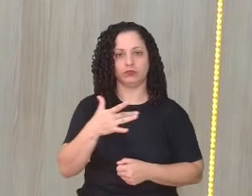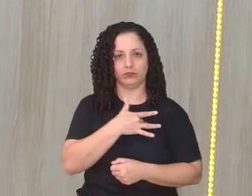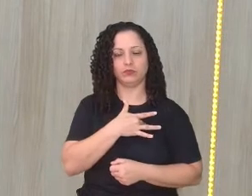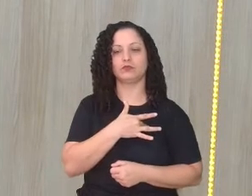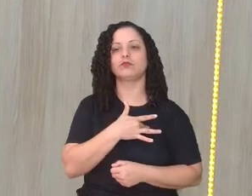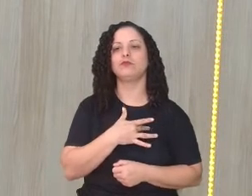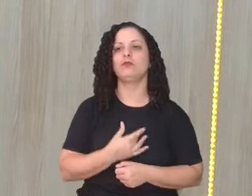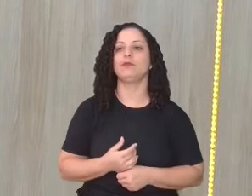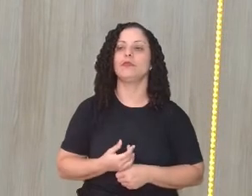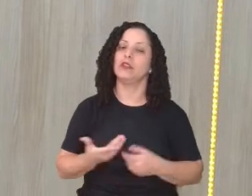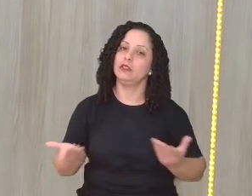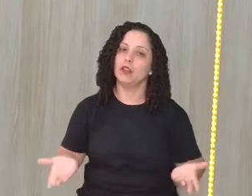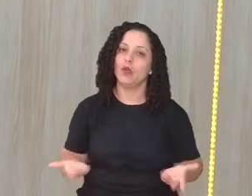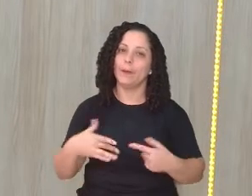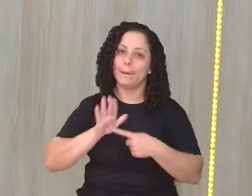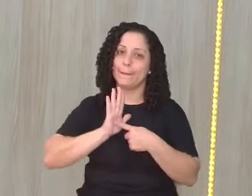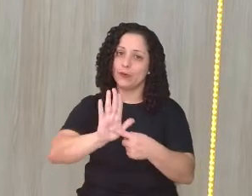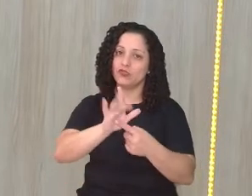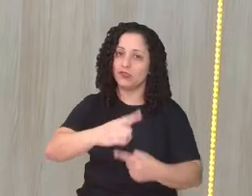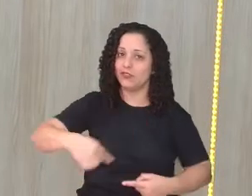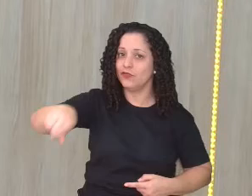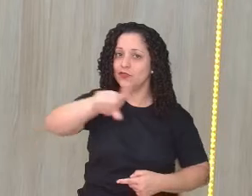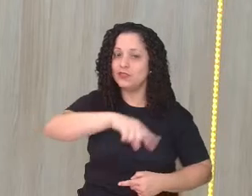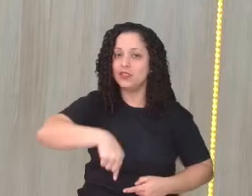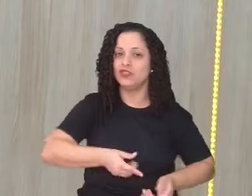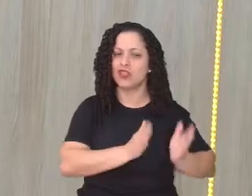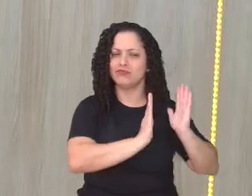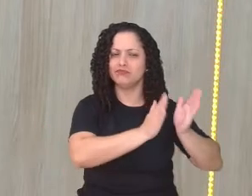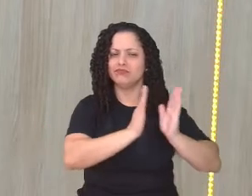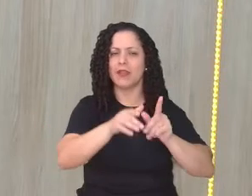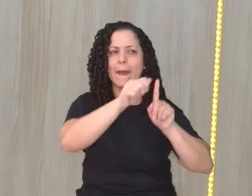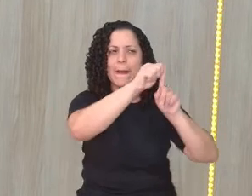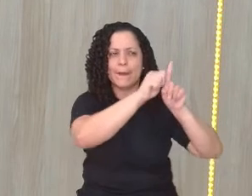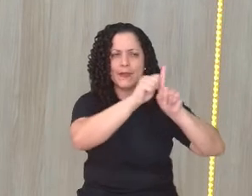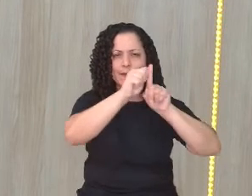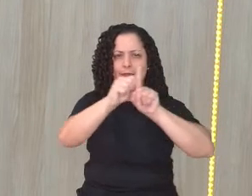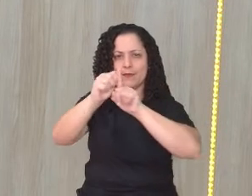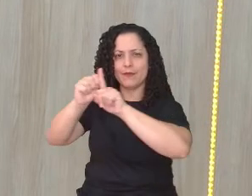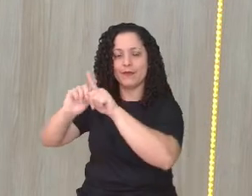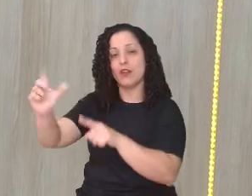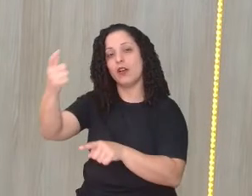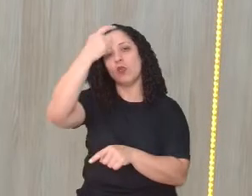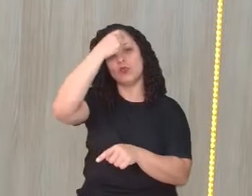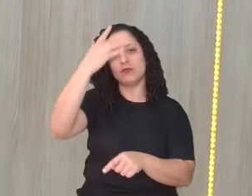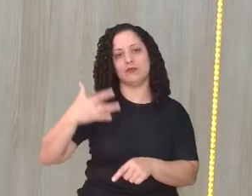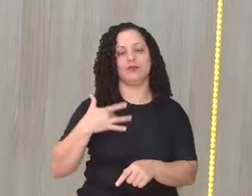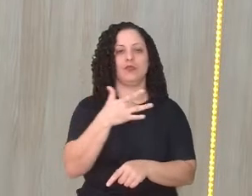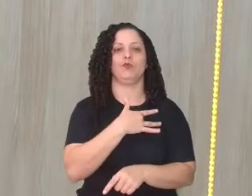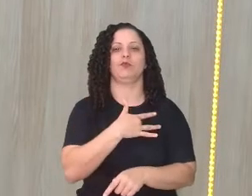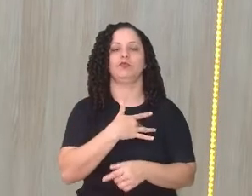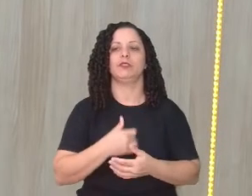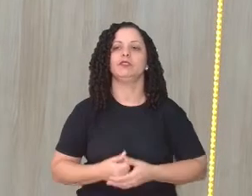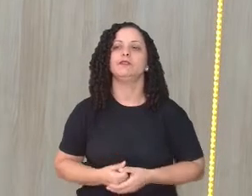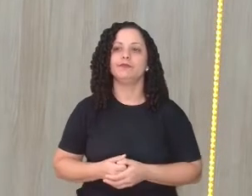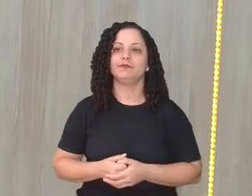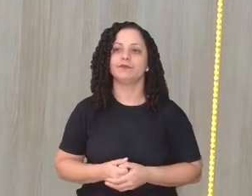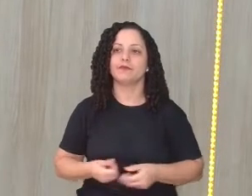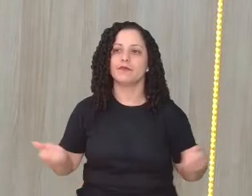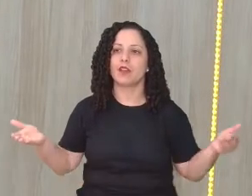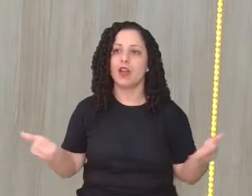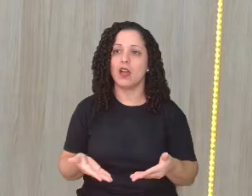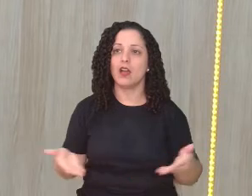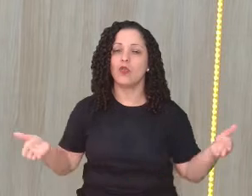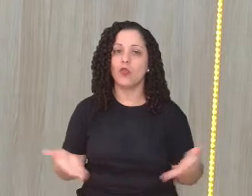cuidado precoce. Por isso que trazemos para vocês as campanhas de conscientização. Então, depois dos testículos, vamos